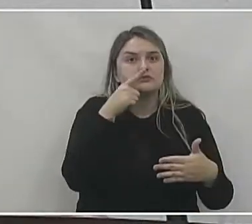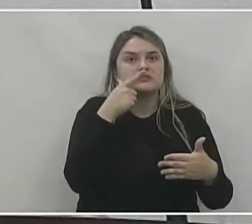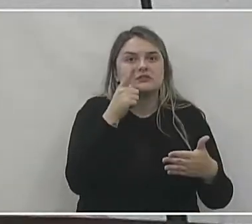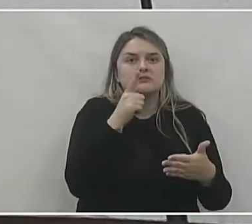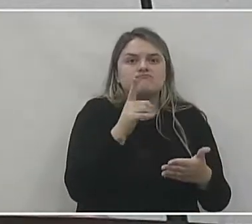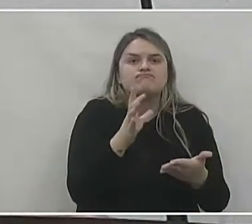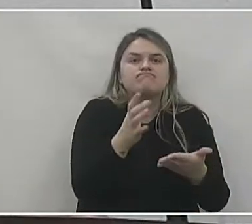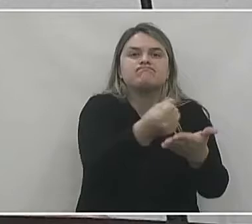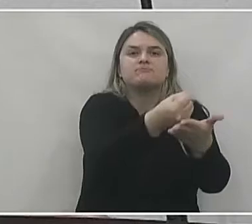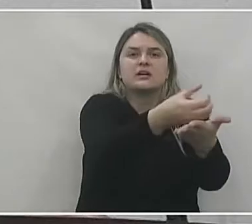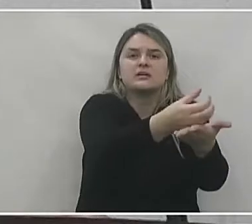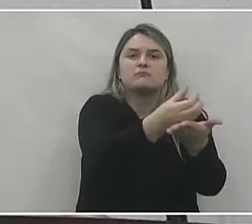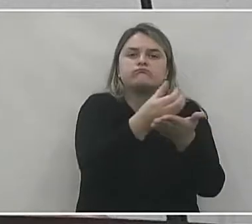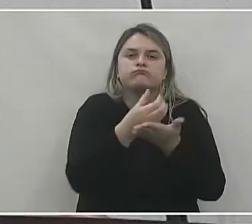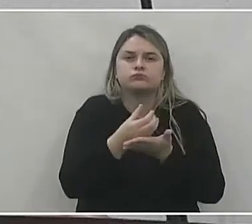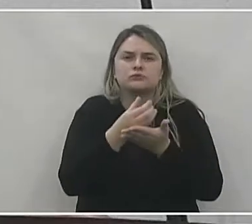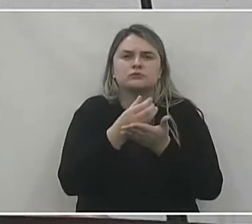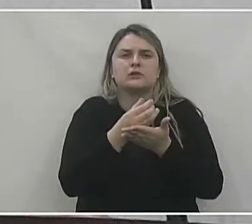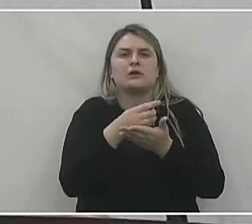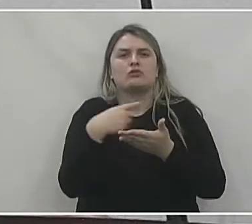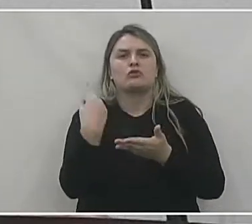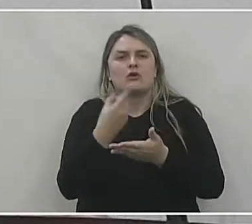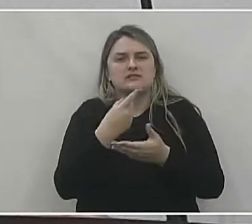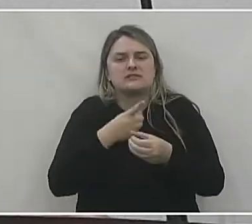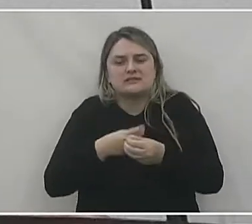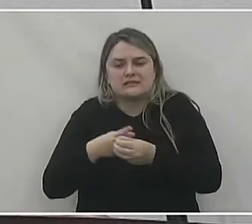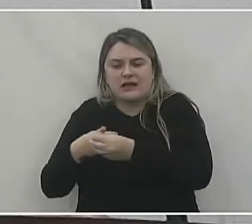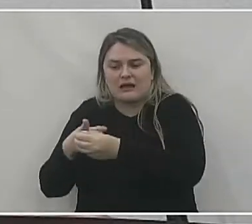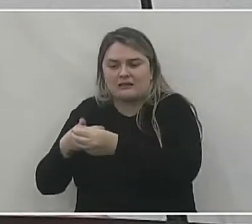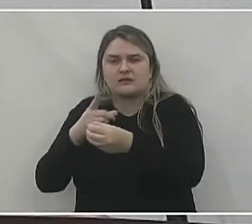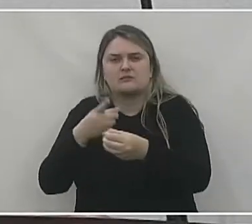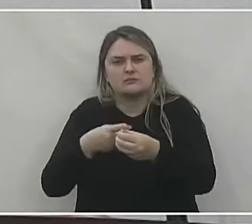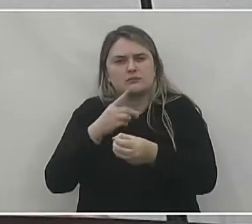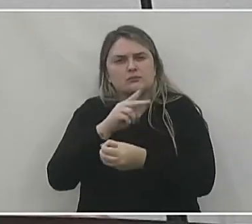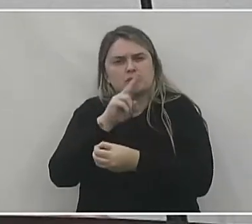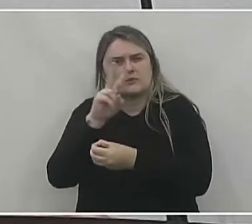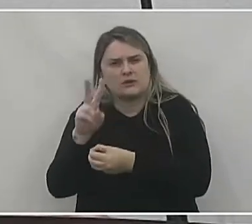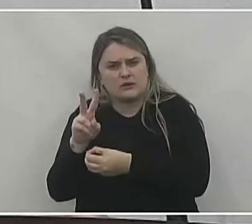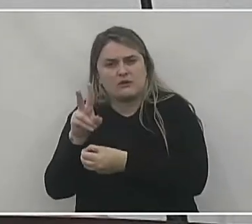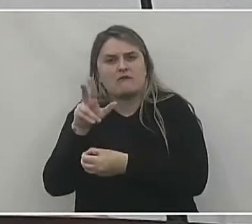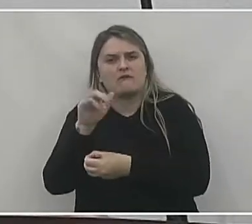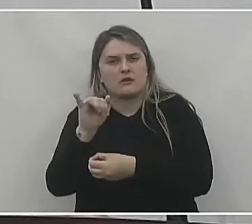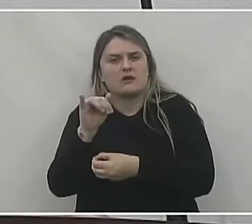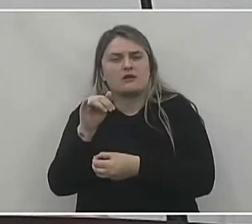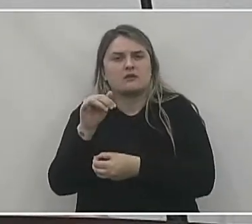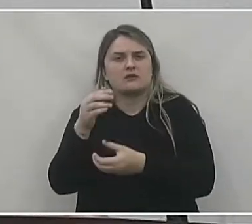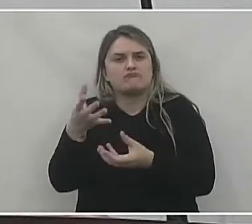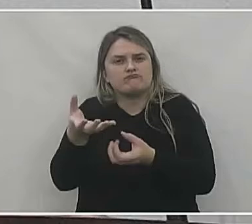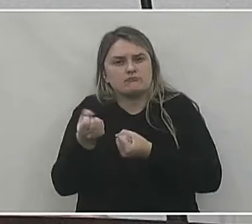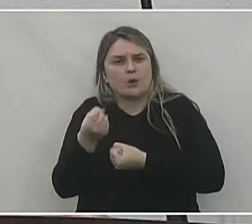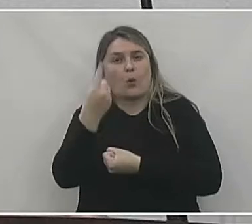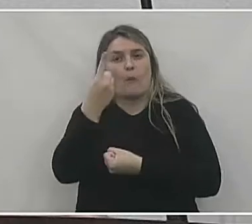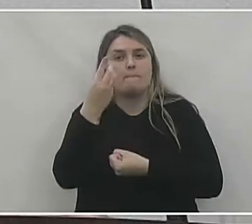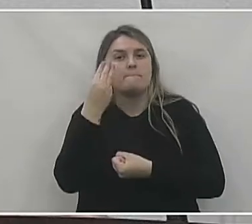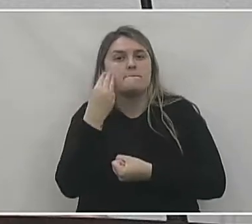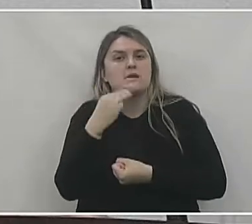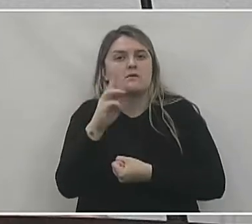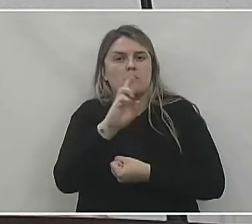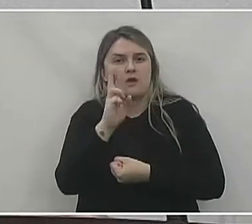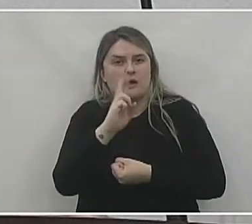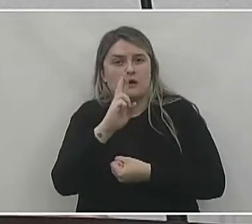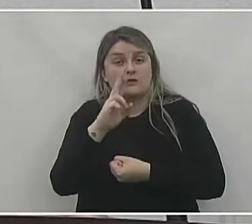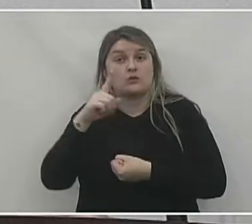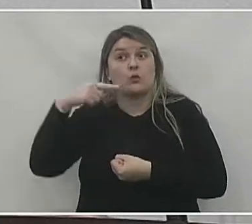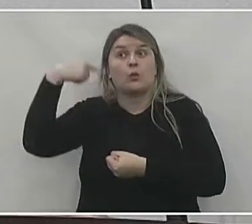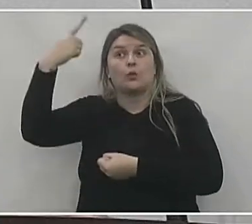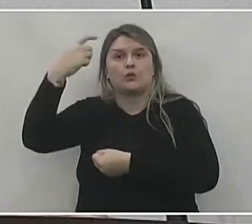recursos para todos os municípios da nossa região. União da Vitória vai receber agora R$1 milhão e já no início do